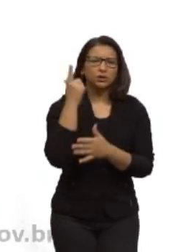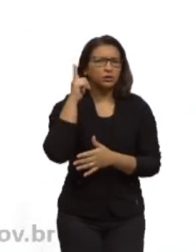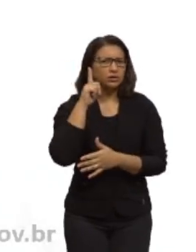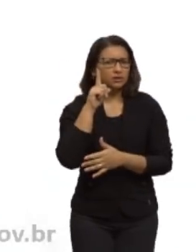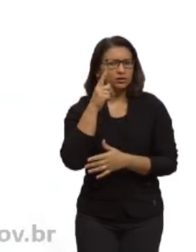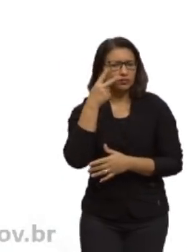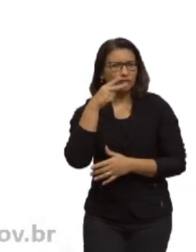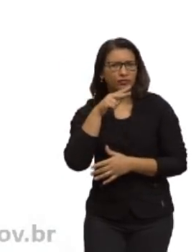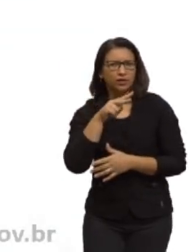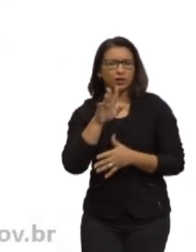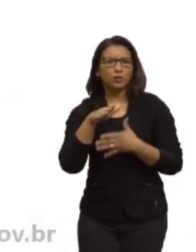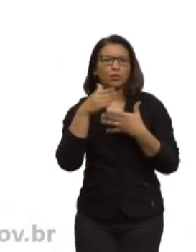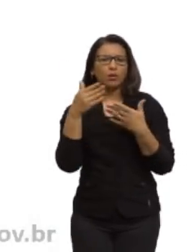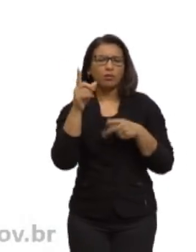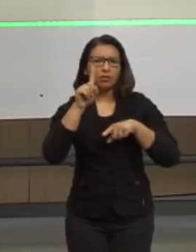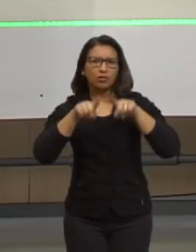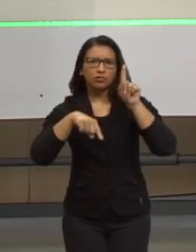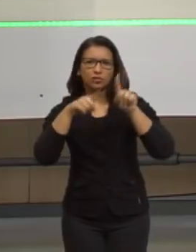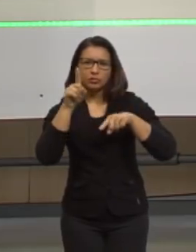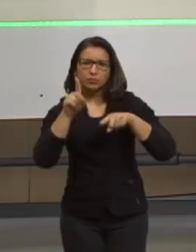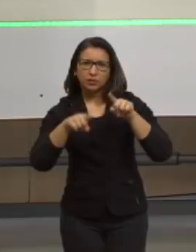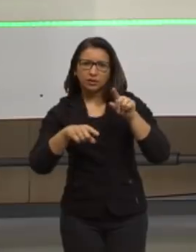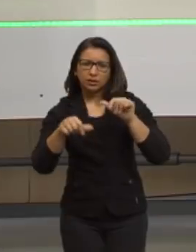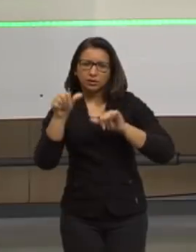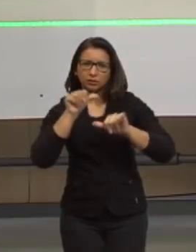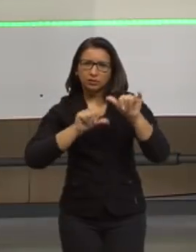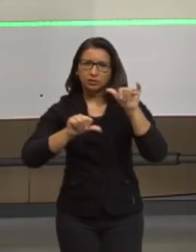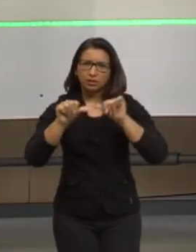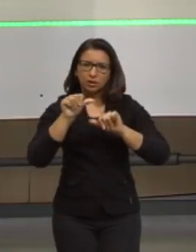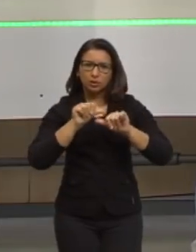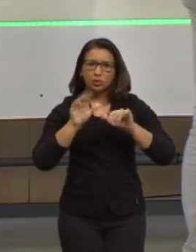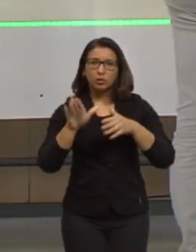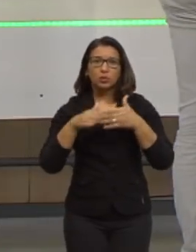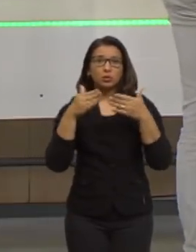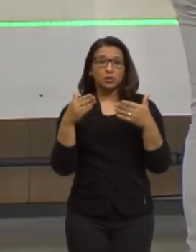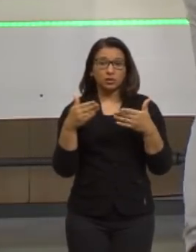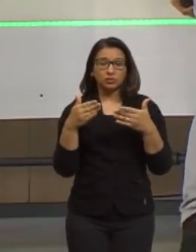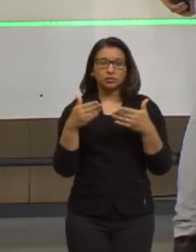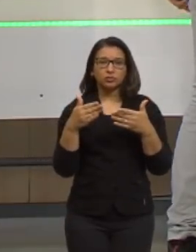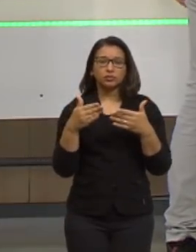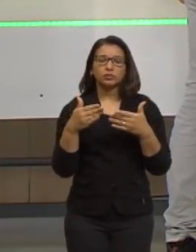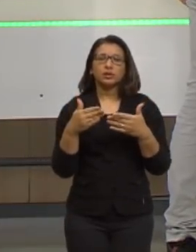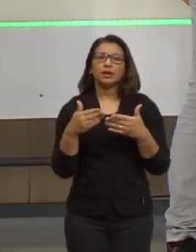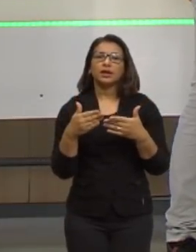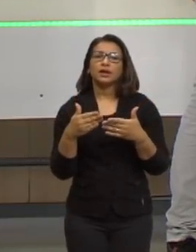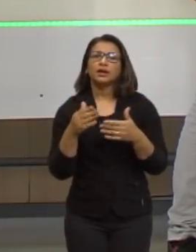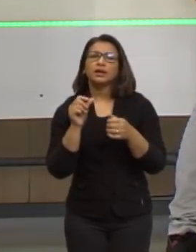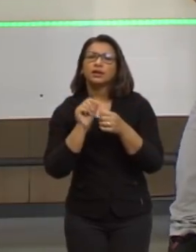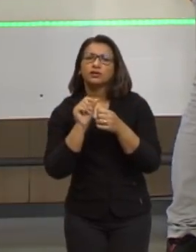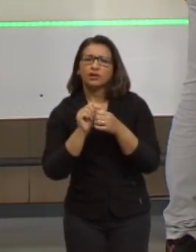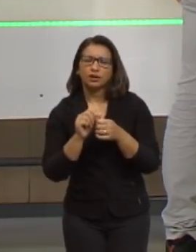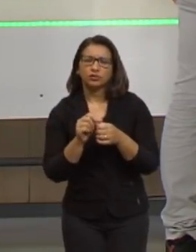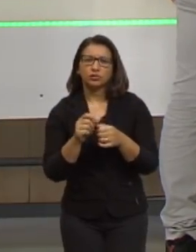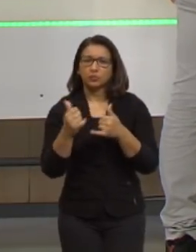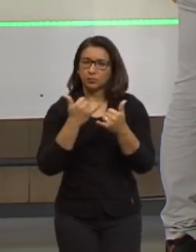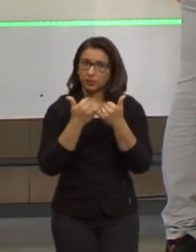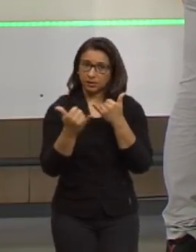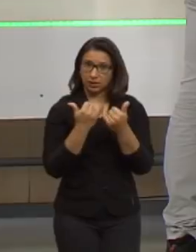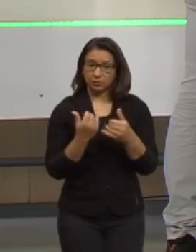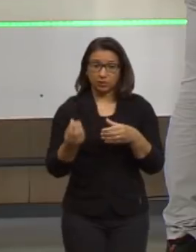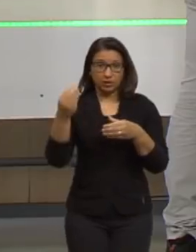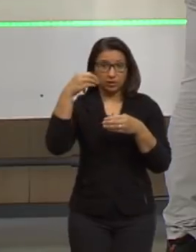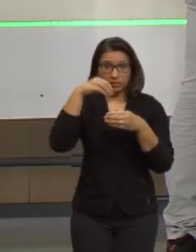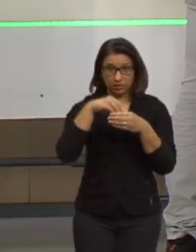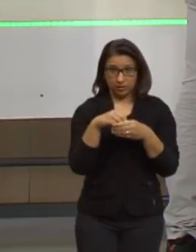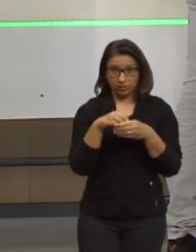quando eu realizo ela como é que eu vou fazer isso ó eu vou realizar ela dentro de um objeto que eu vou